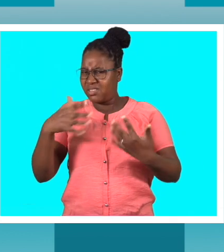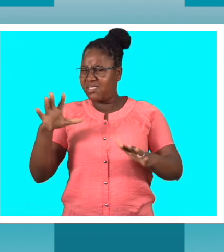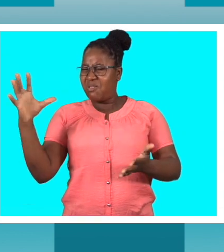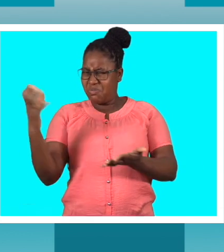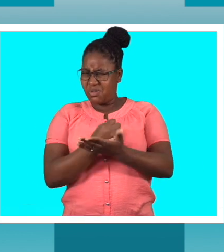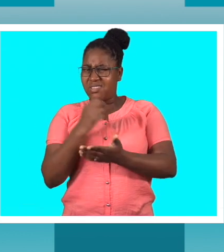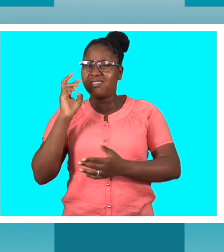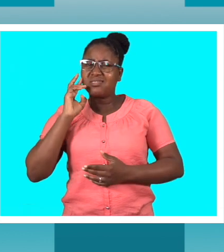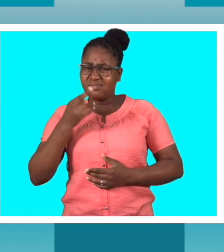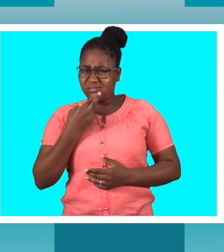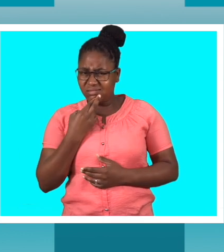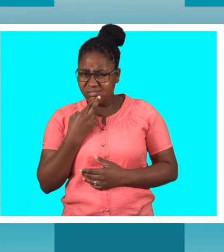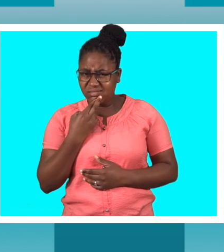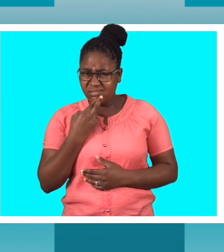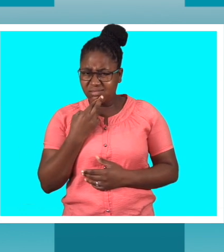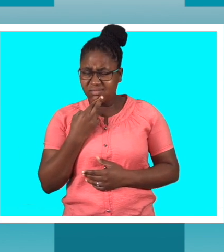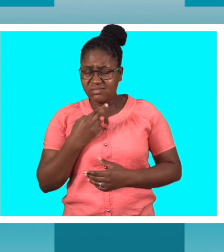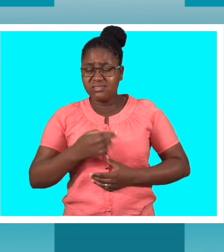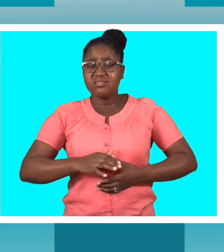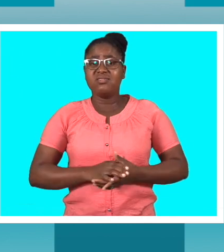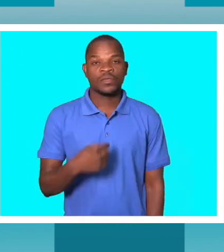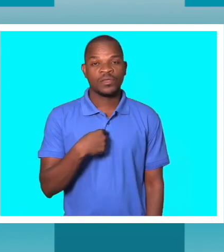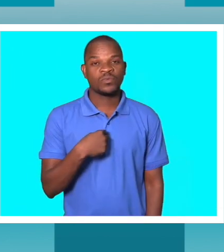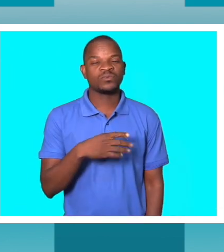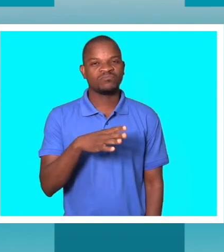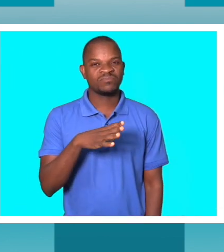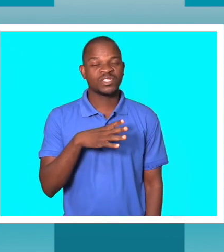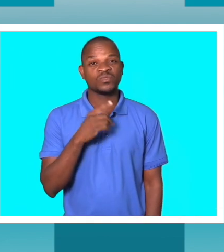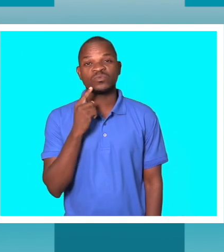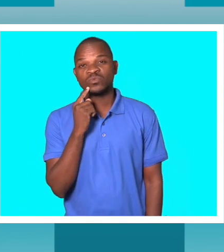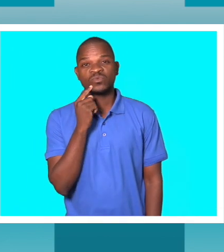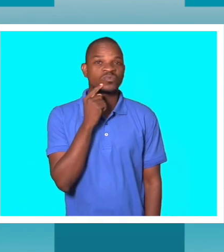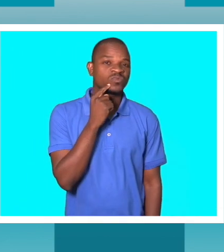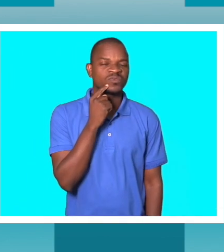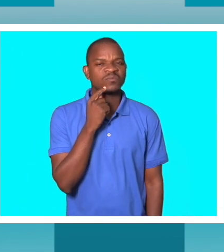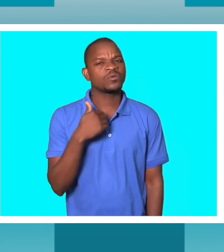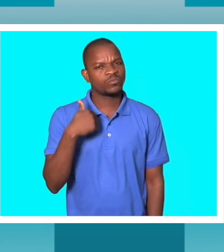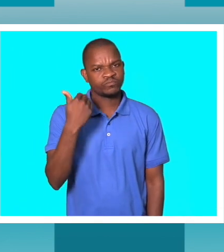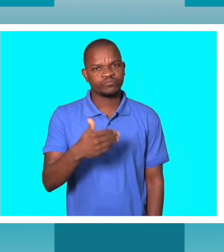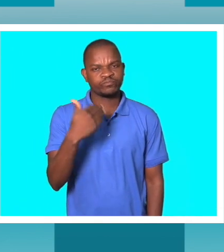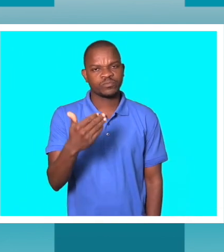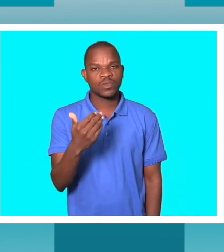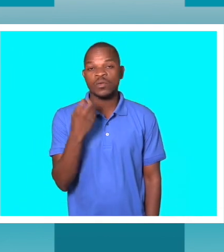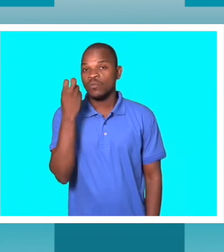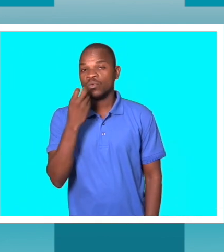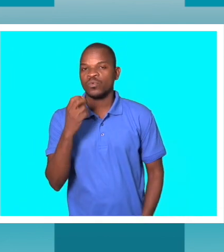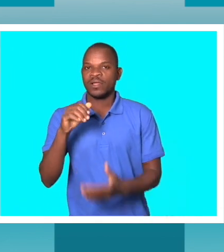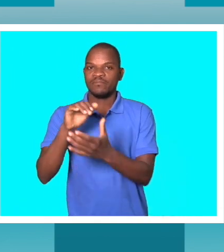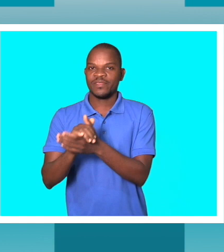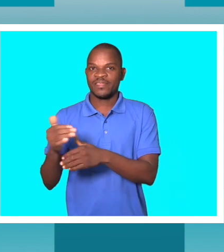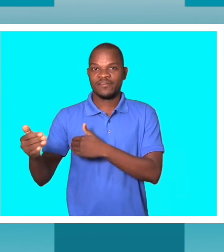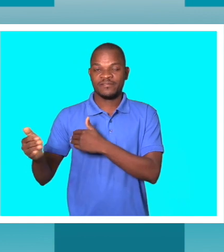Mas como este jovem satisfazem as suas dúvidas? Quando tenho uma dúvida, vou ter uma